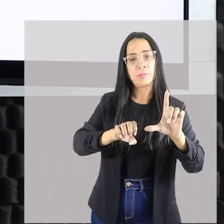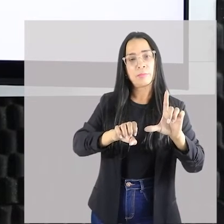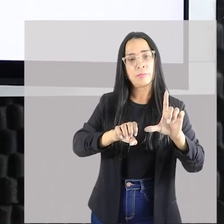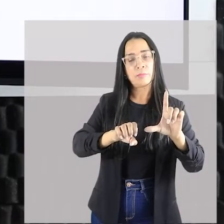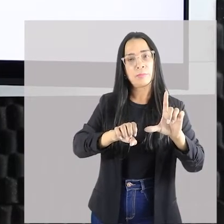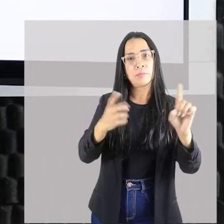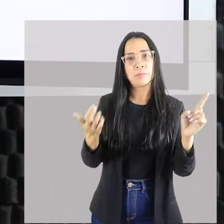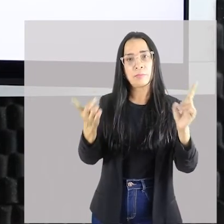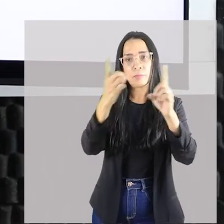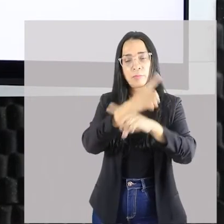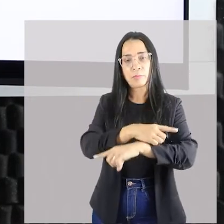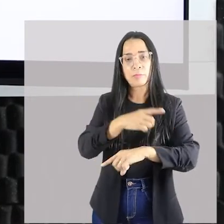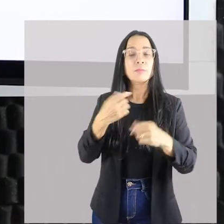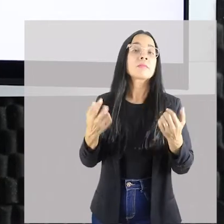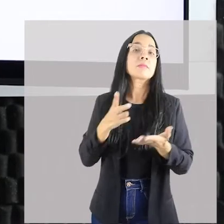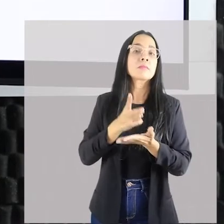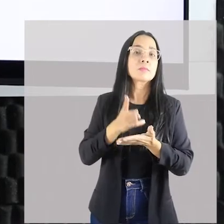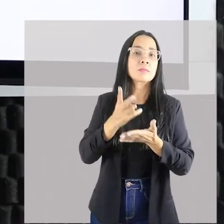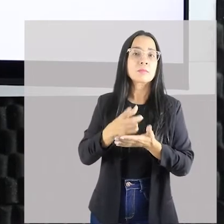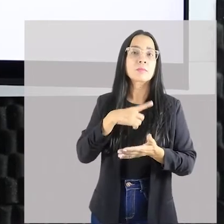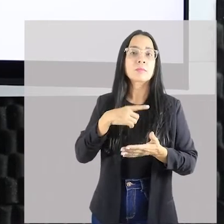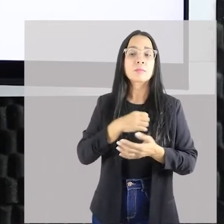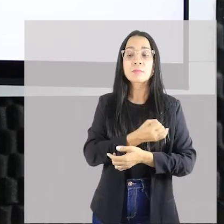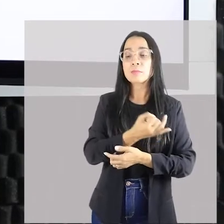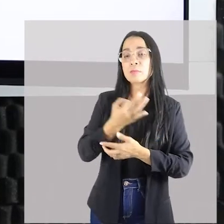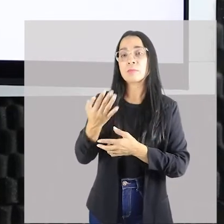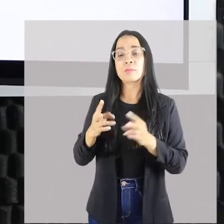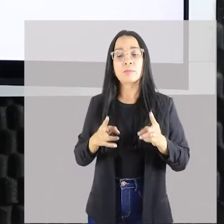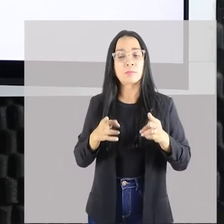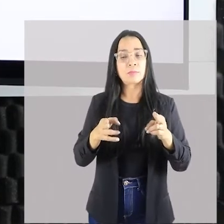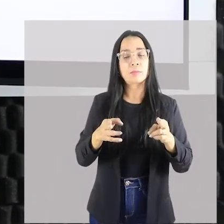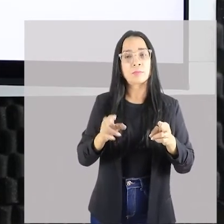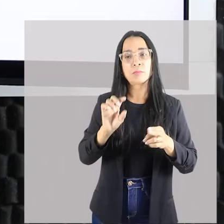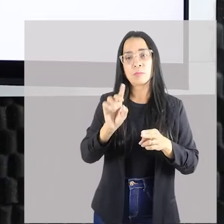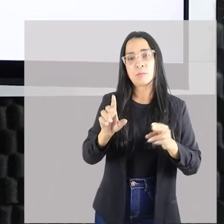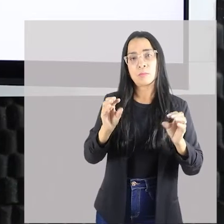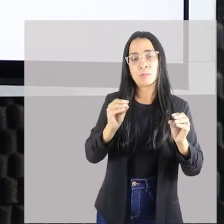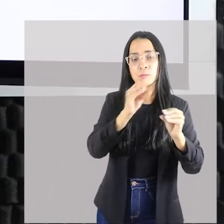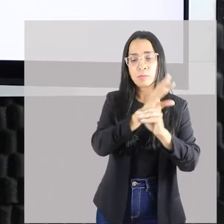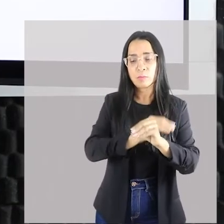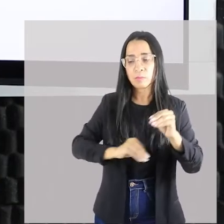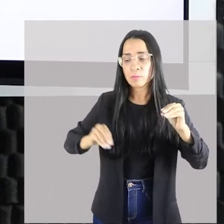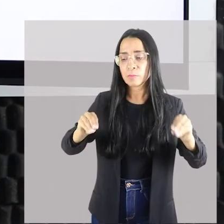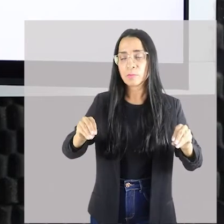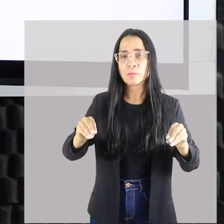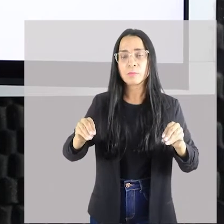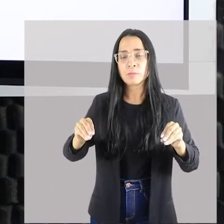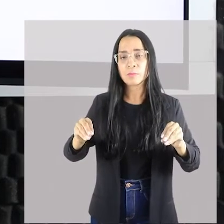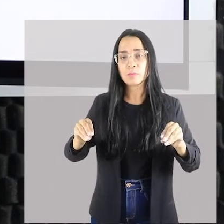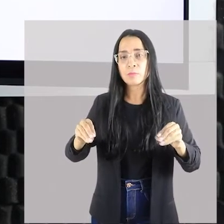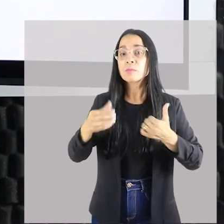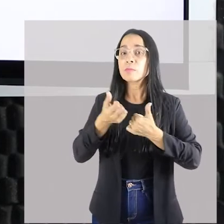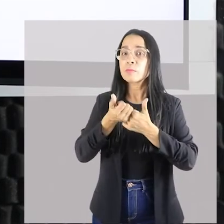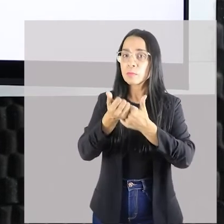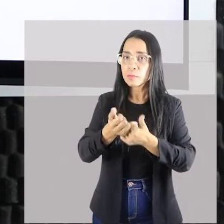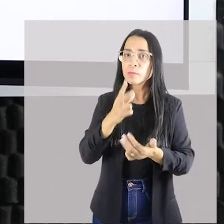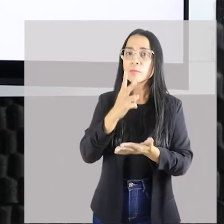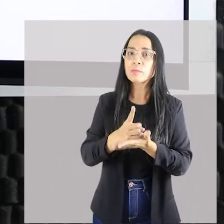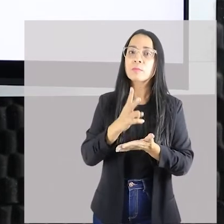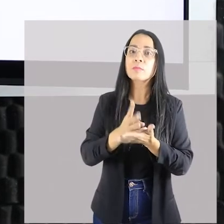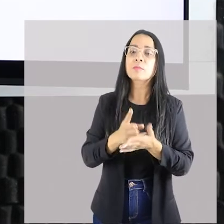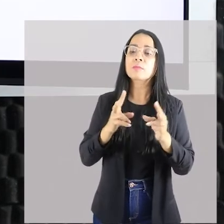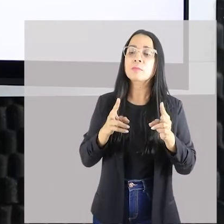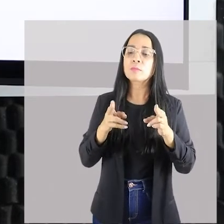você inverte, você permanece tendo a mesma quantidade, você só inverteu. Quando você substitui, você também permanece com a